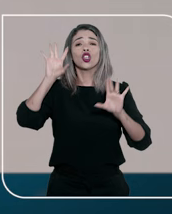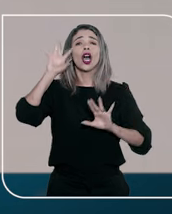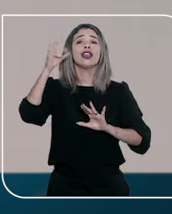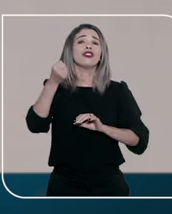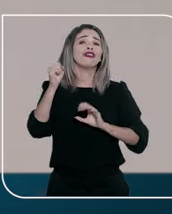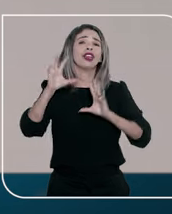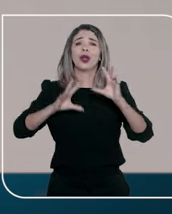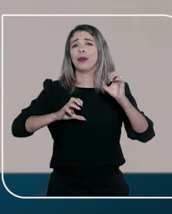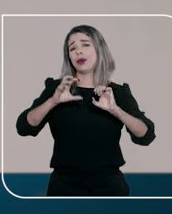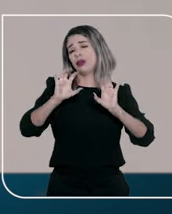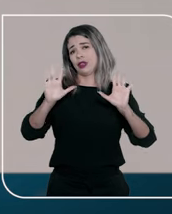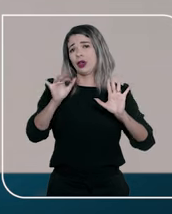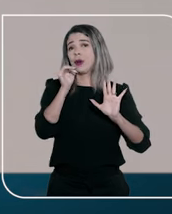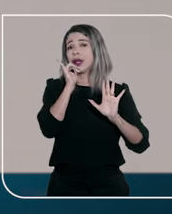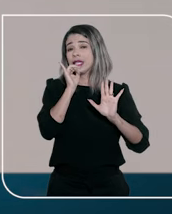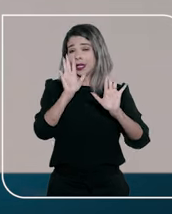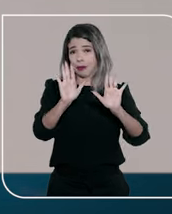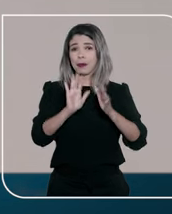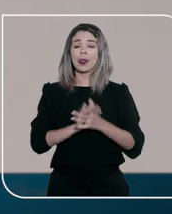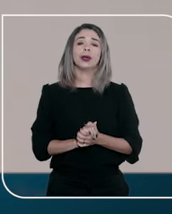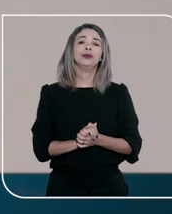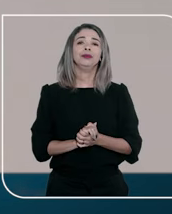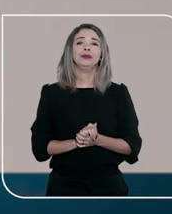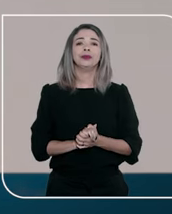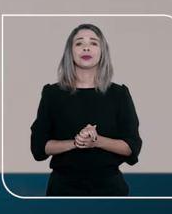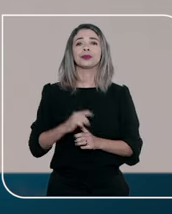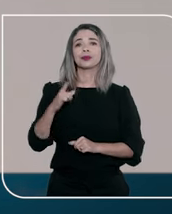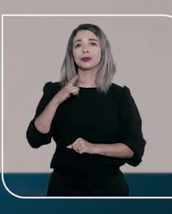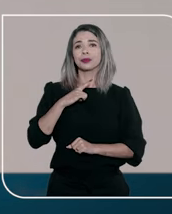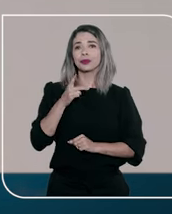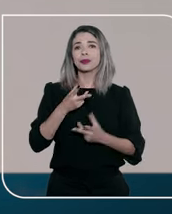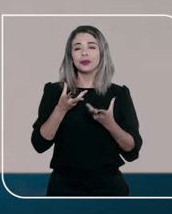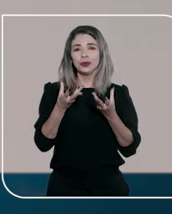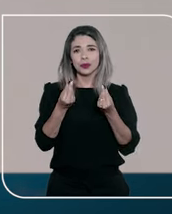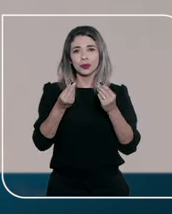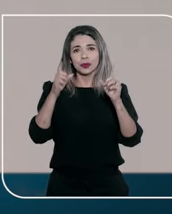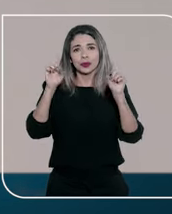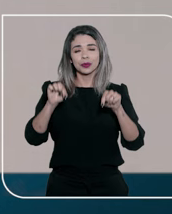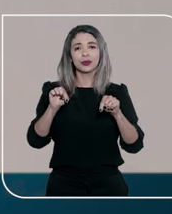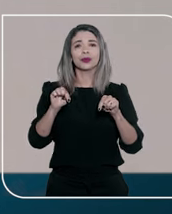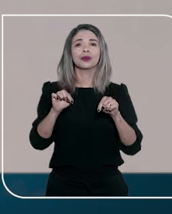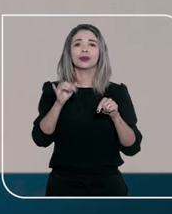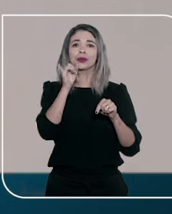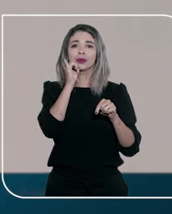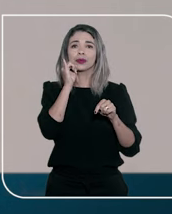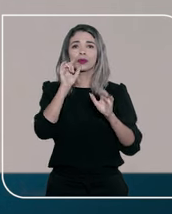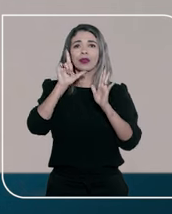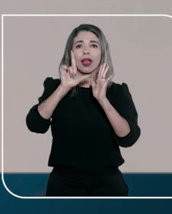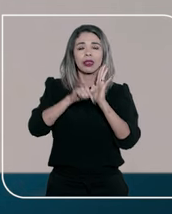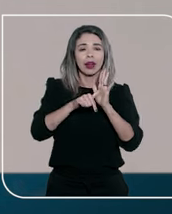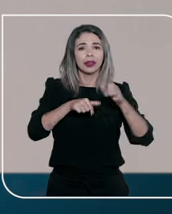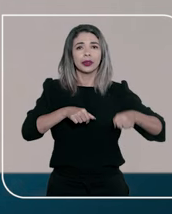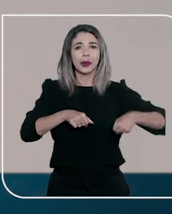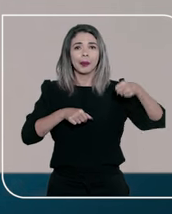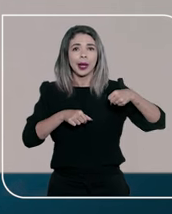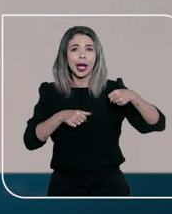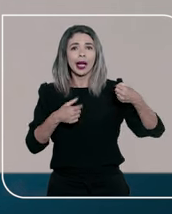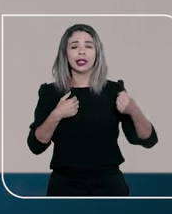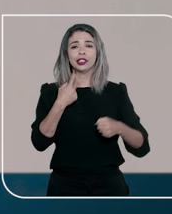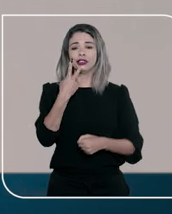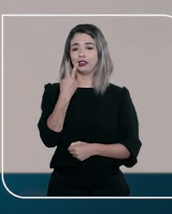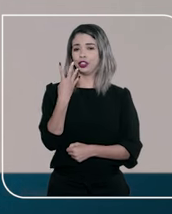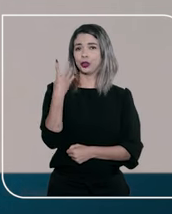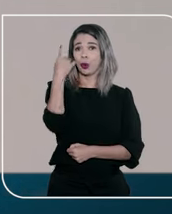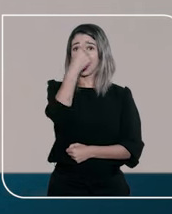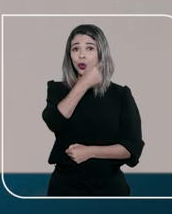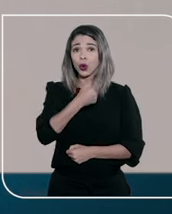Vou exemplificar. Vamos imaginar, nós temos visto muito situações, por exemplo, de um atraso de bagagem de 24 horas, por exemplo.